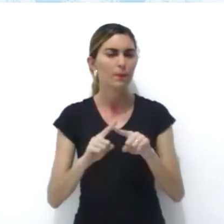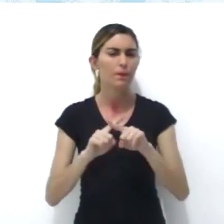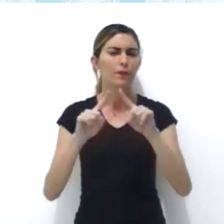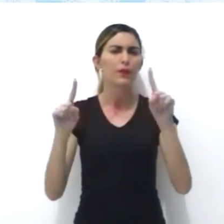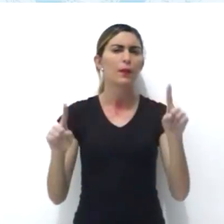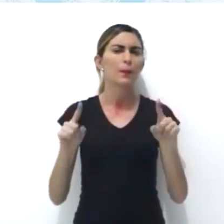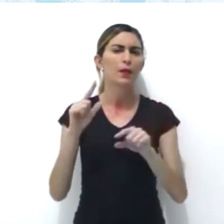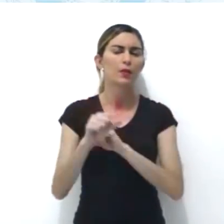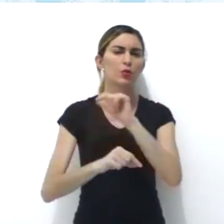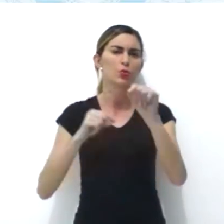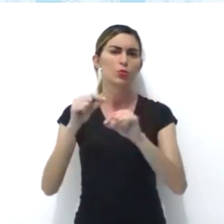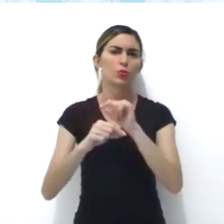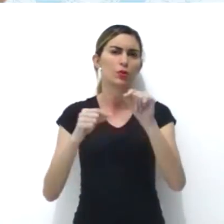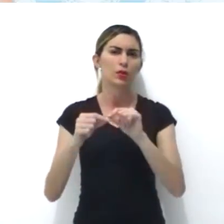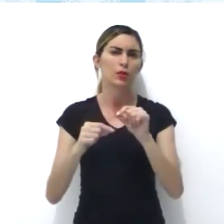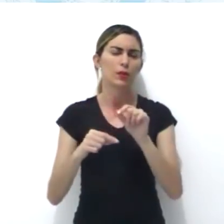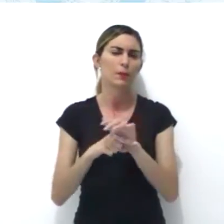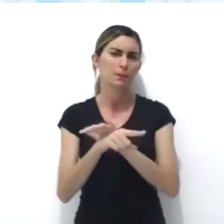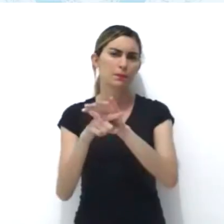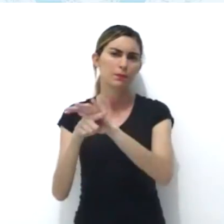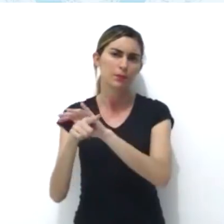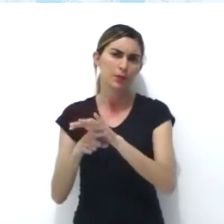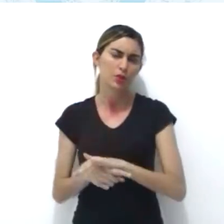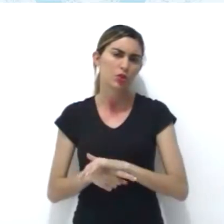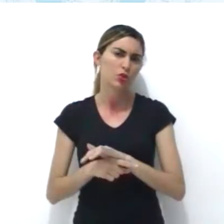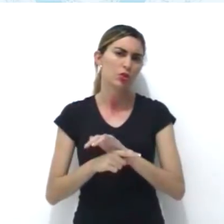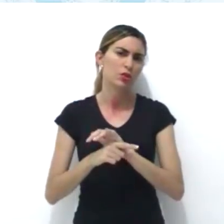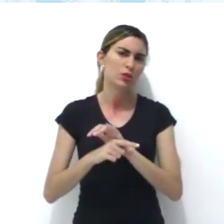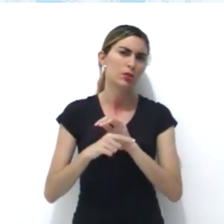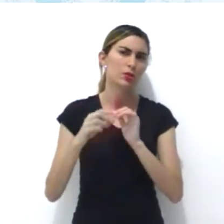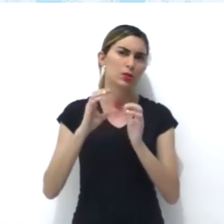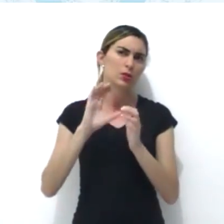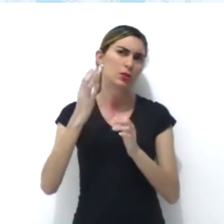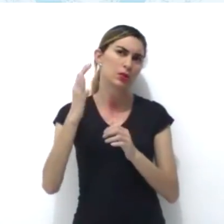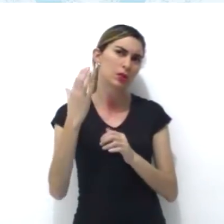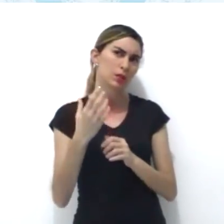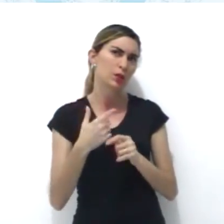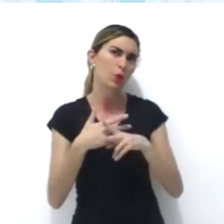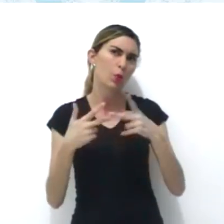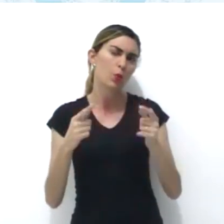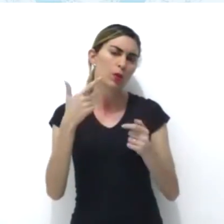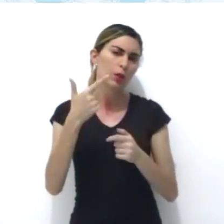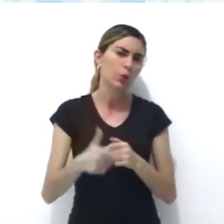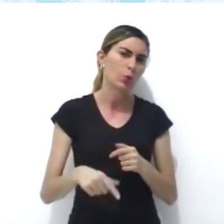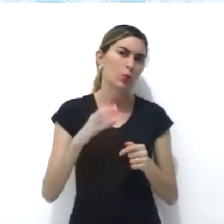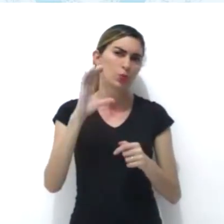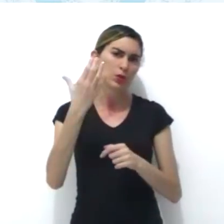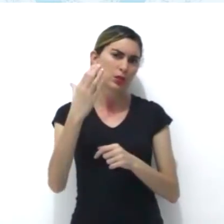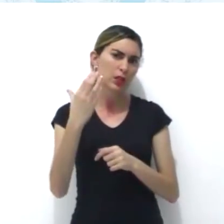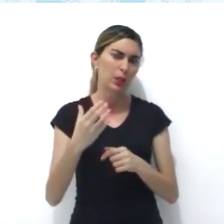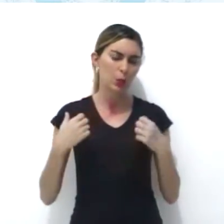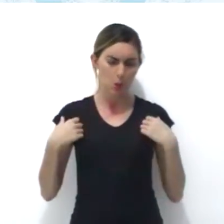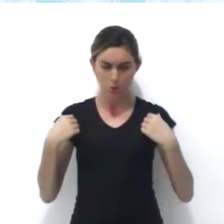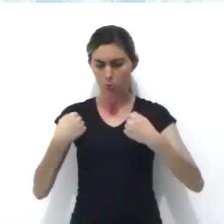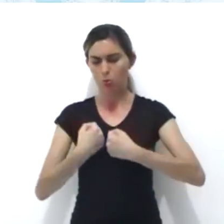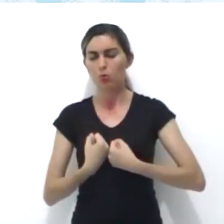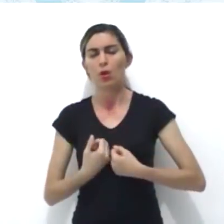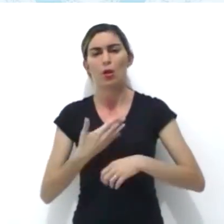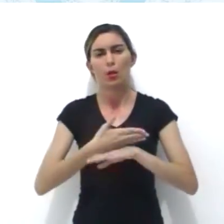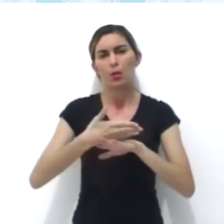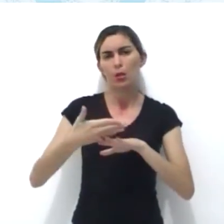parte. Mas o que é uma pesquisa científica? Você pode estar aí se perguntando, aquela coisa de novo, né, do cientista